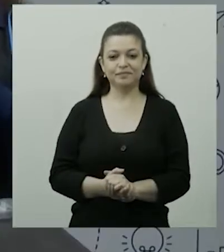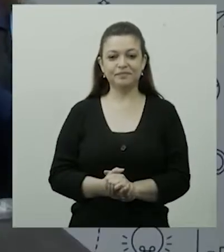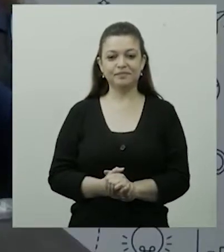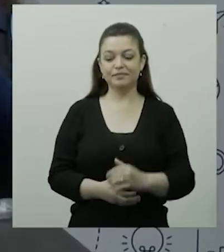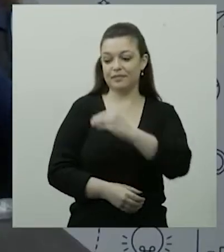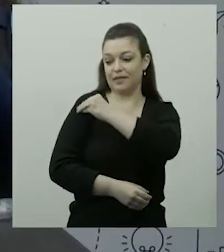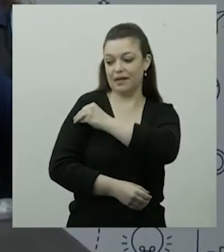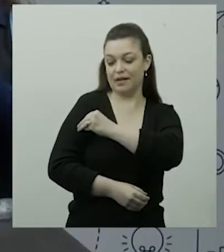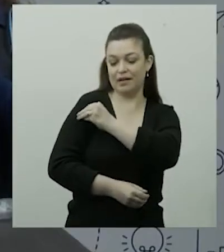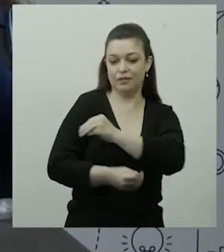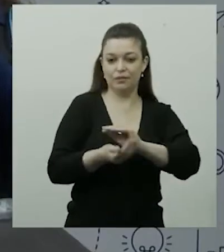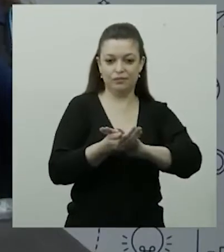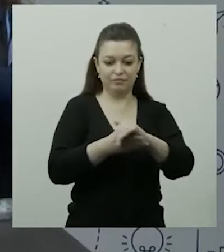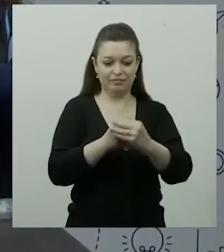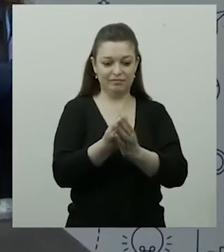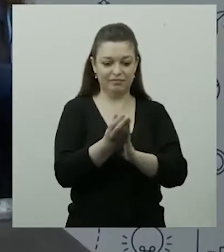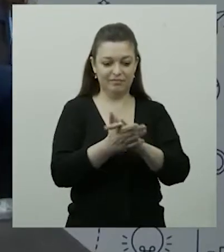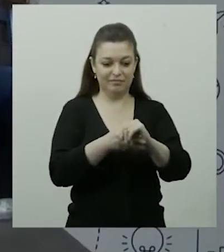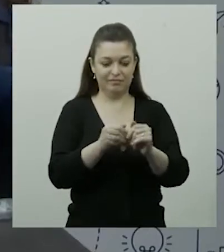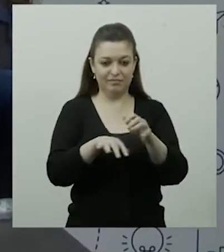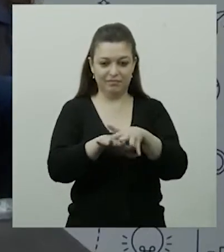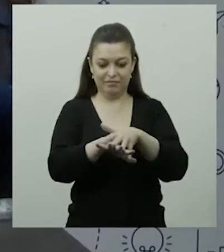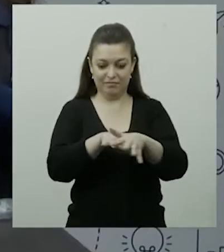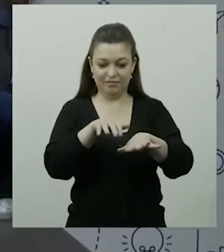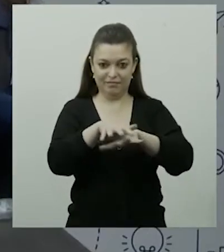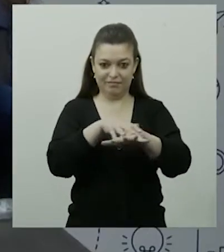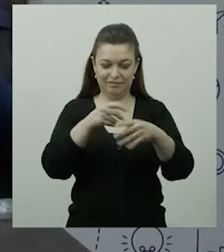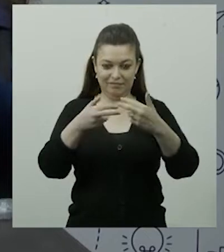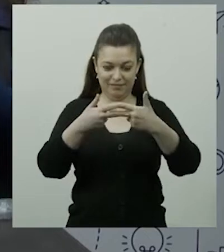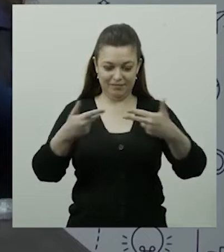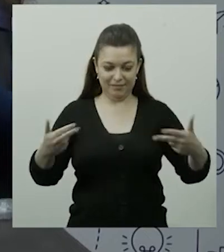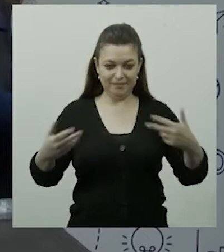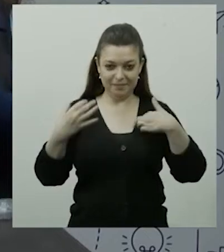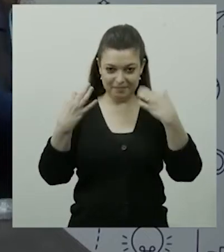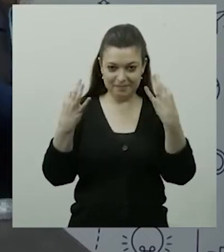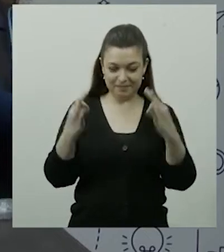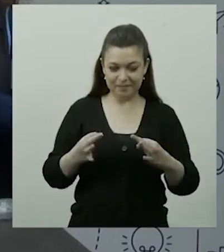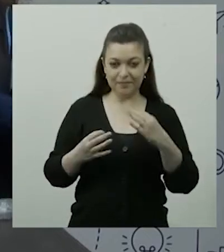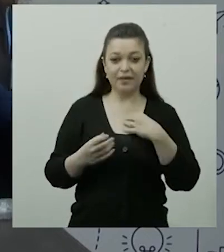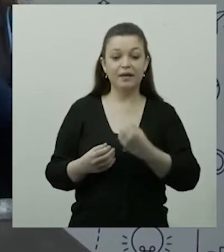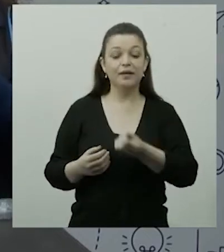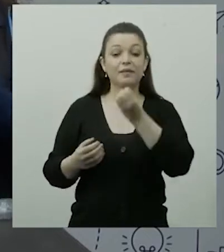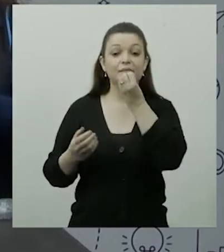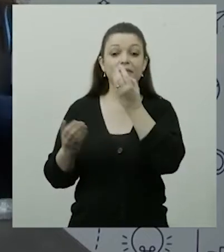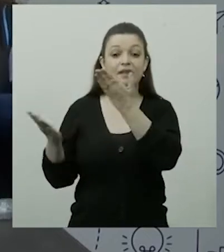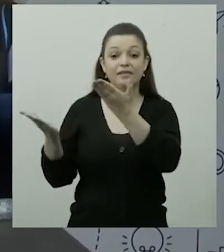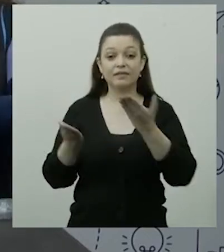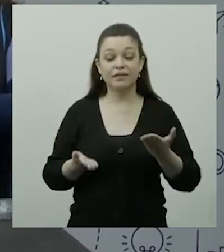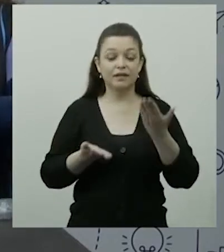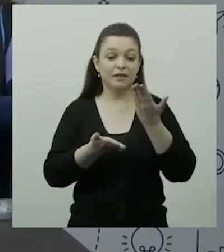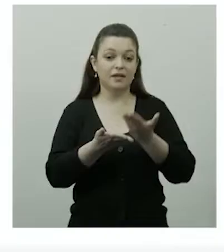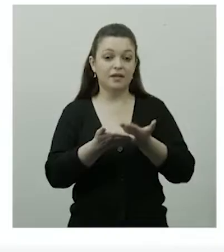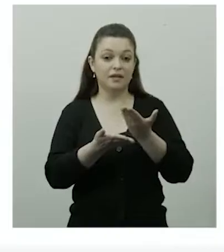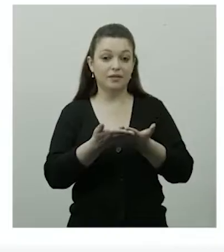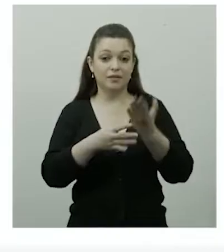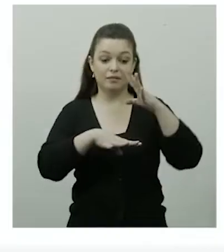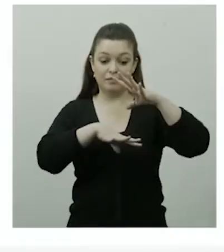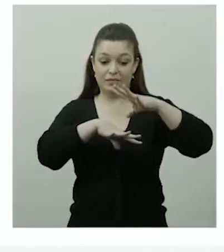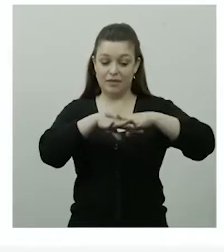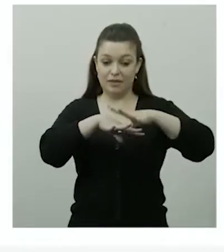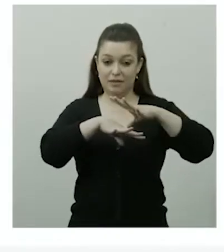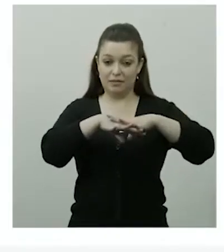Higienizar as nossas mãos, já que a gente pegou na máscara, não é mesmo? Isso mesmo. Então, sejam bem-vindos à aula de matemática